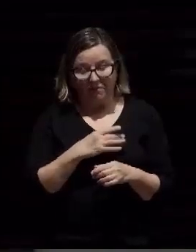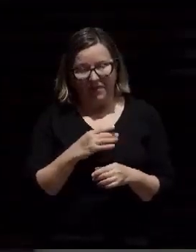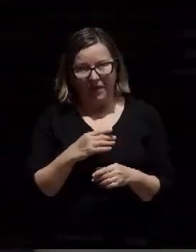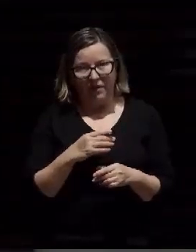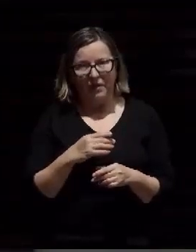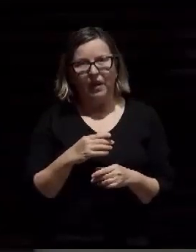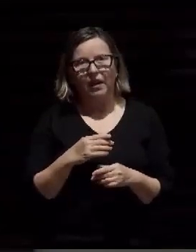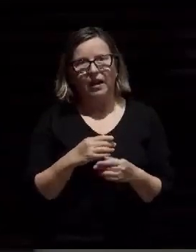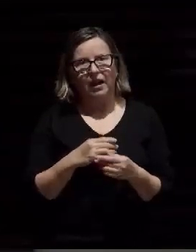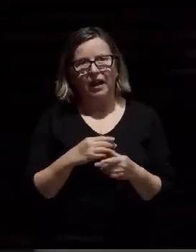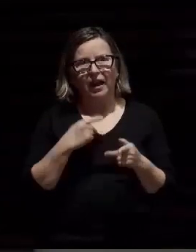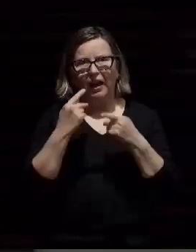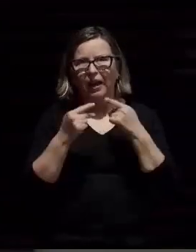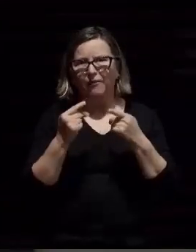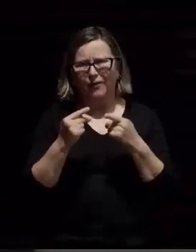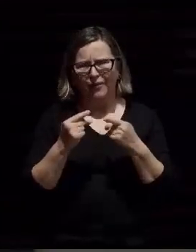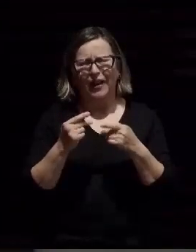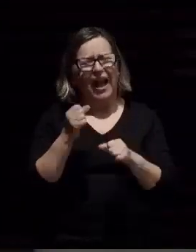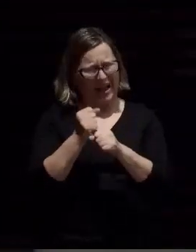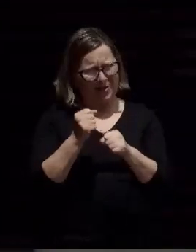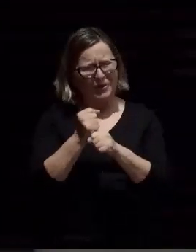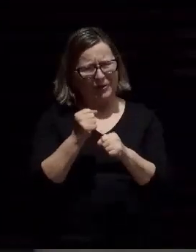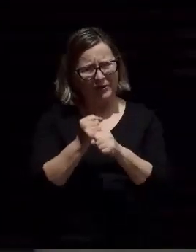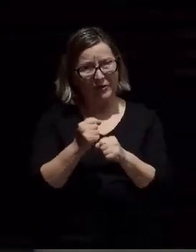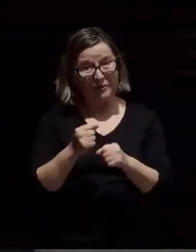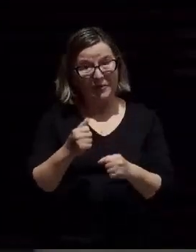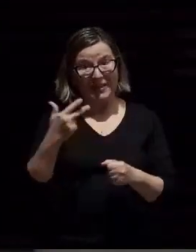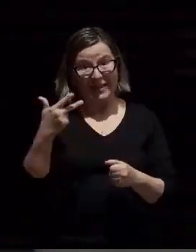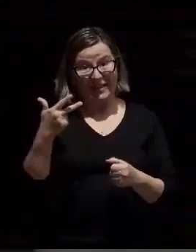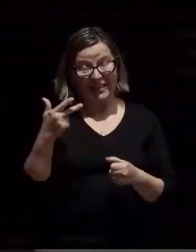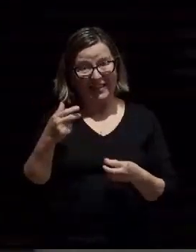saber: "Construamos aqui 3